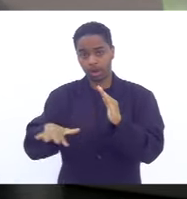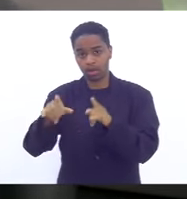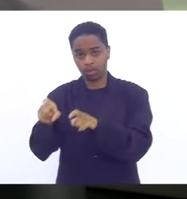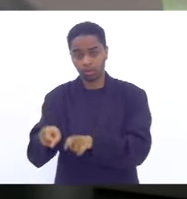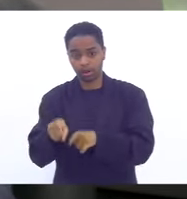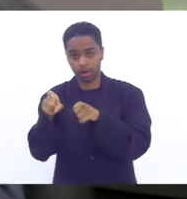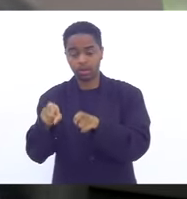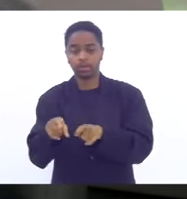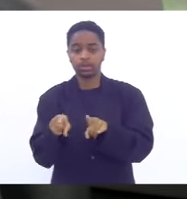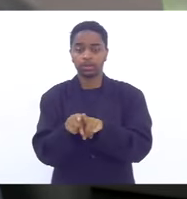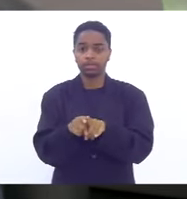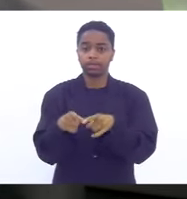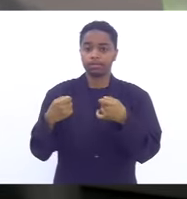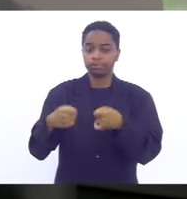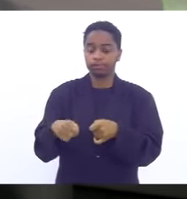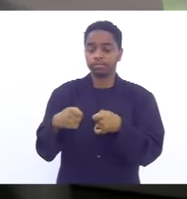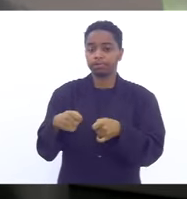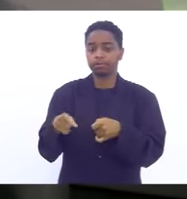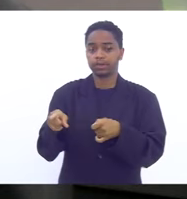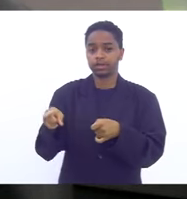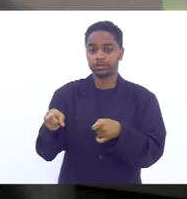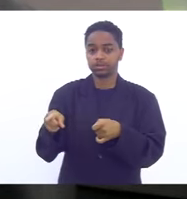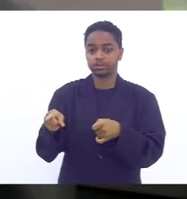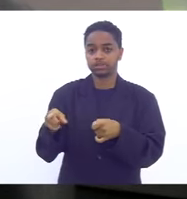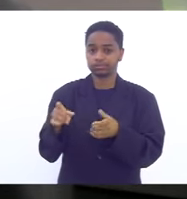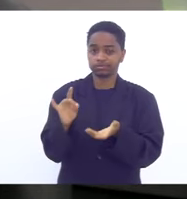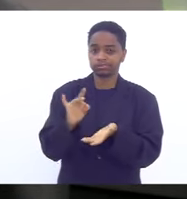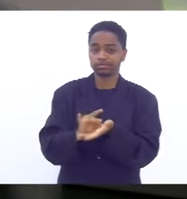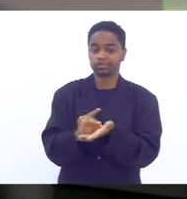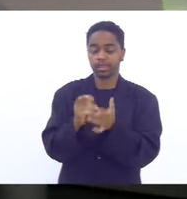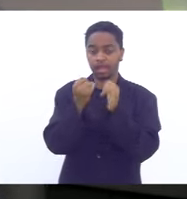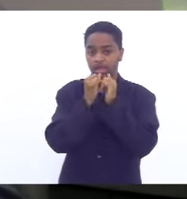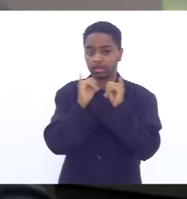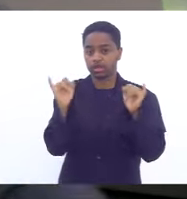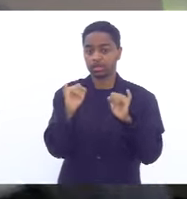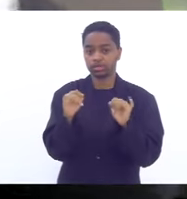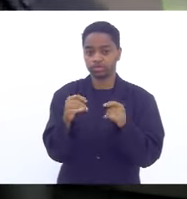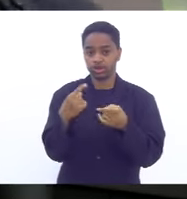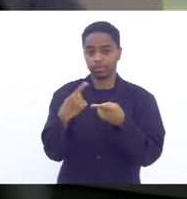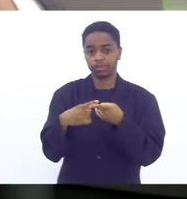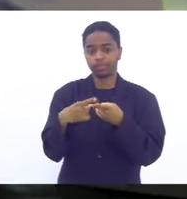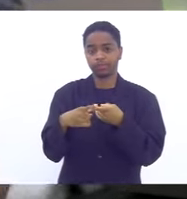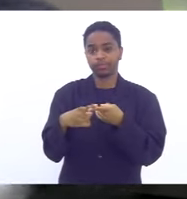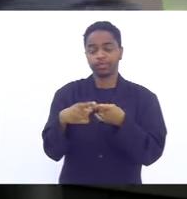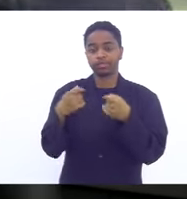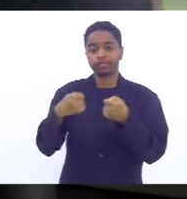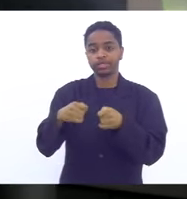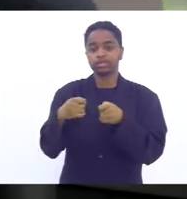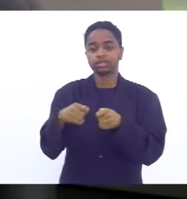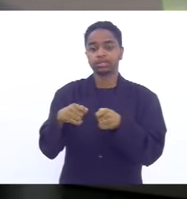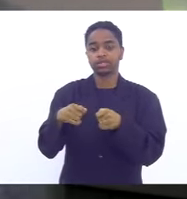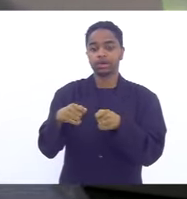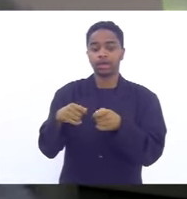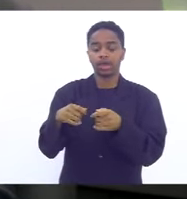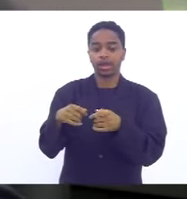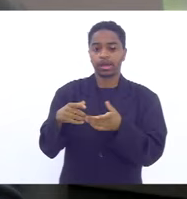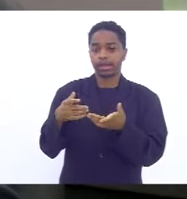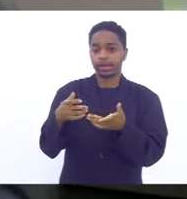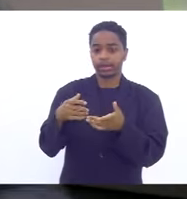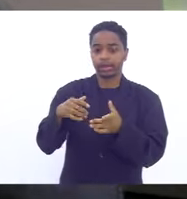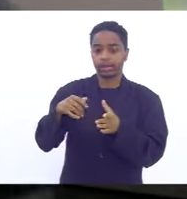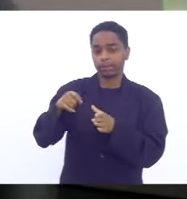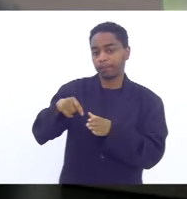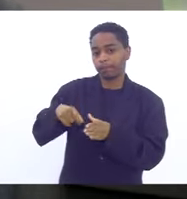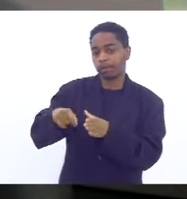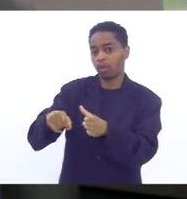de pessoas que dependem ativamente da energia para sua produção, tanto para o escoamento, tanto para o funcionamento,